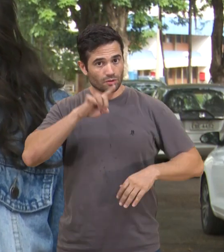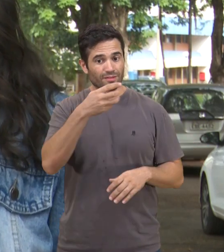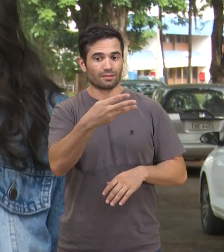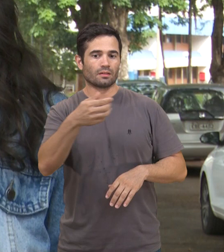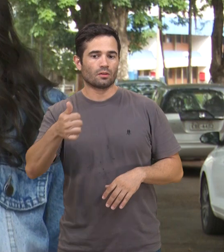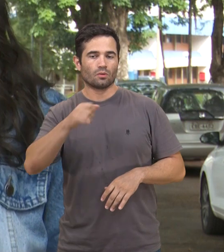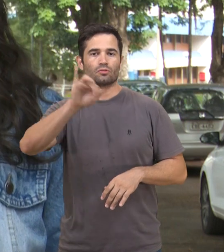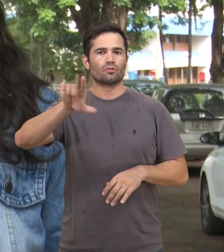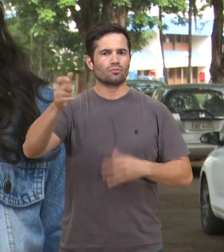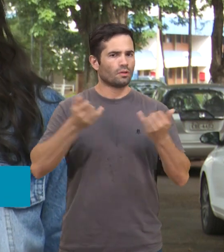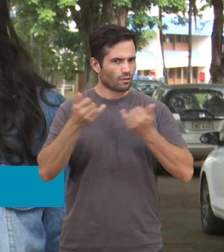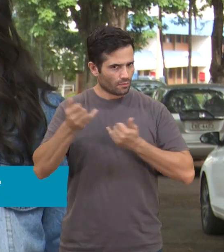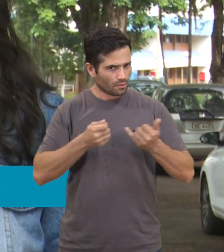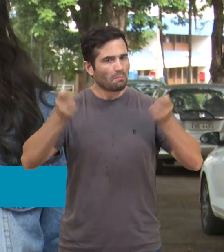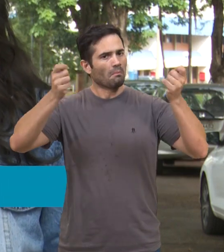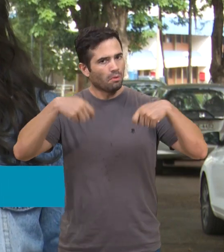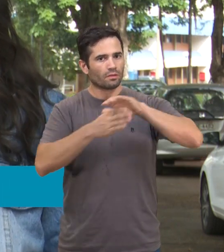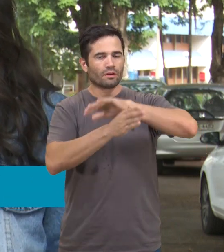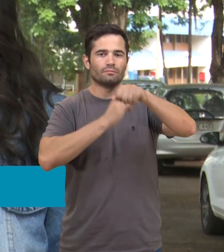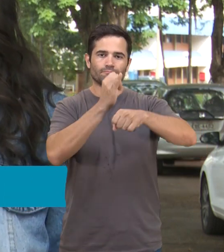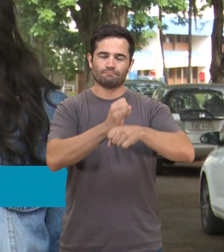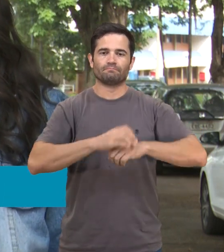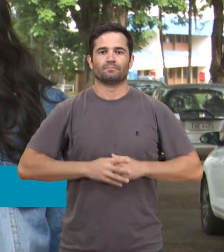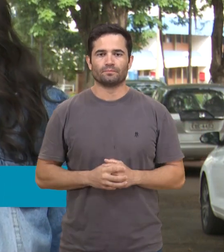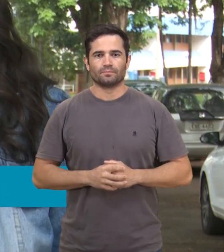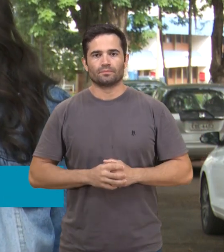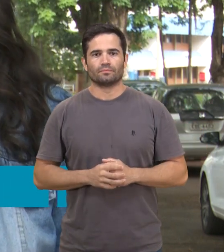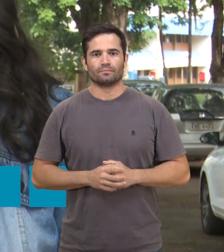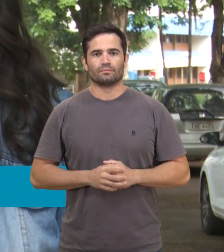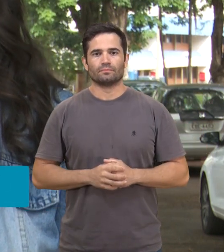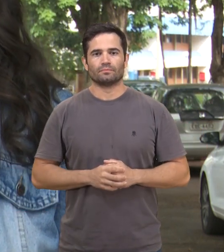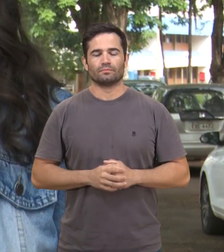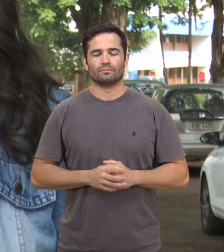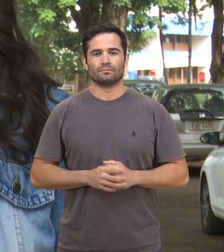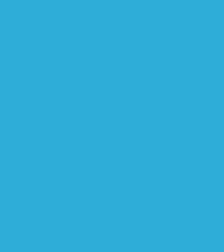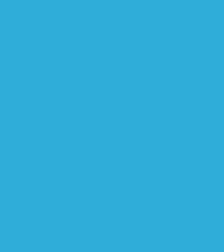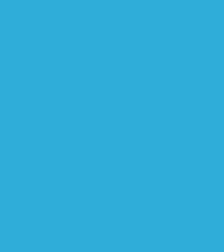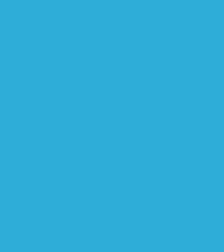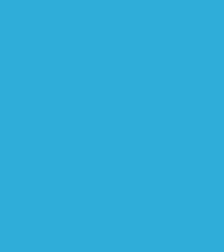31 de julho. Para mais informações, acesse o nosso portal de notícias.